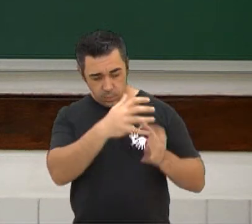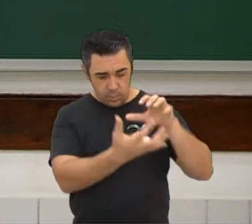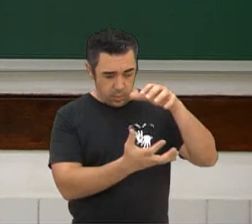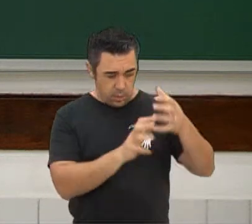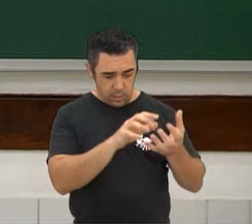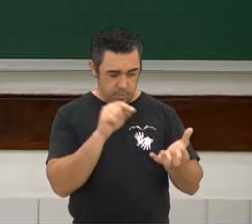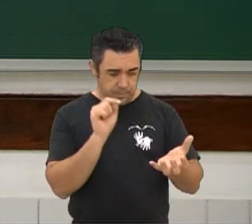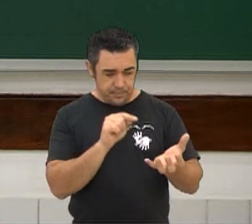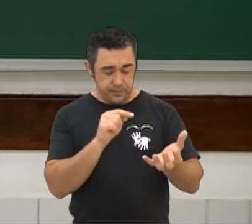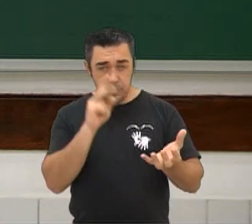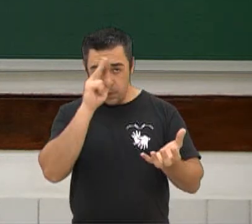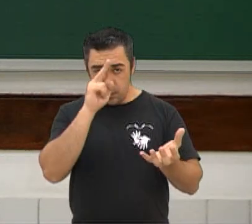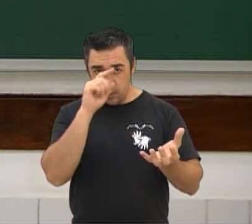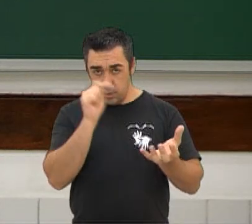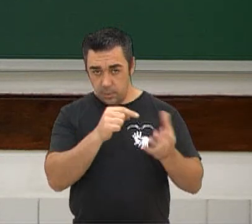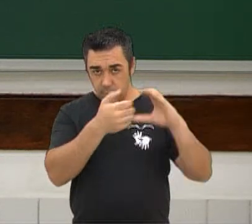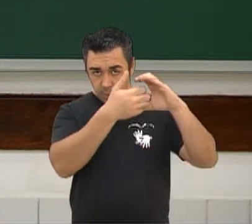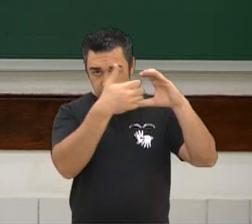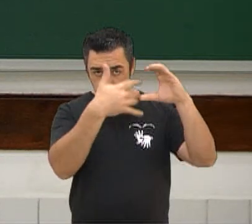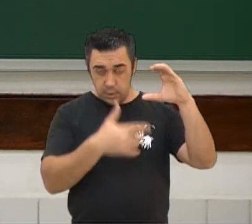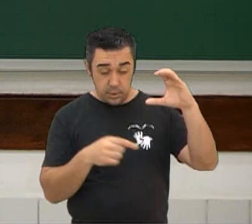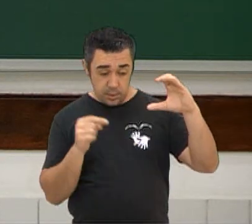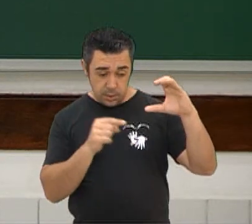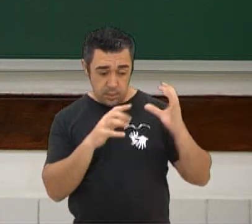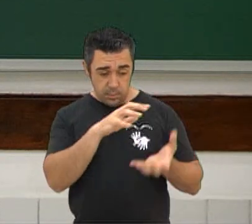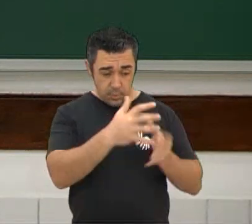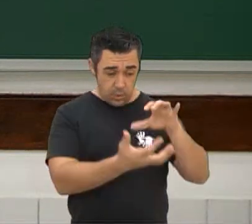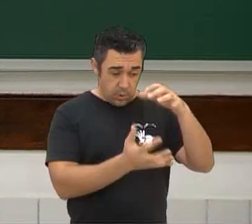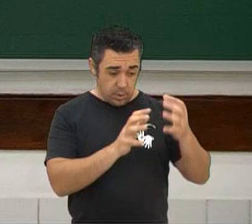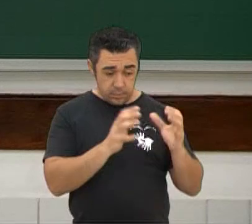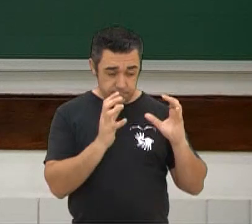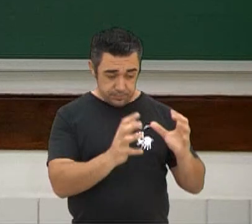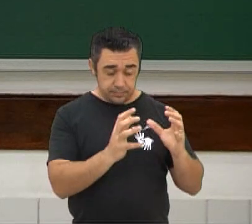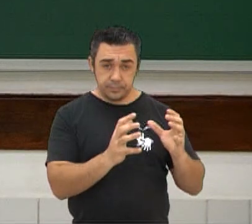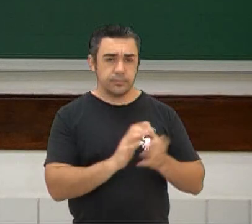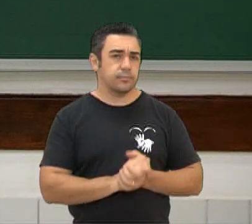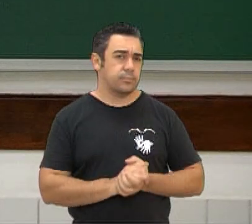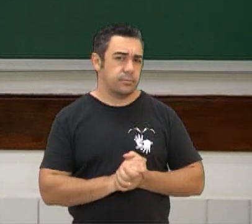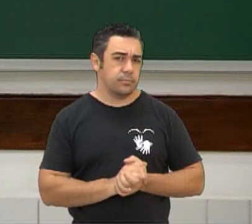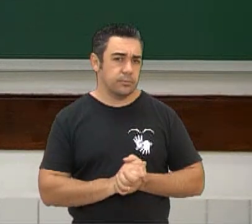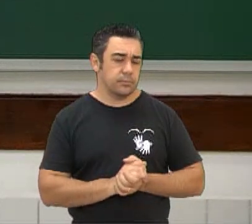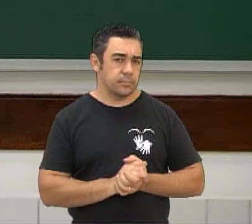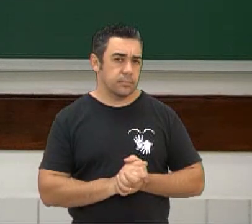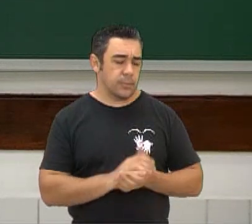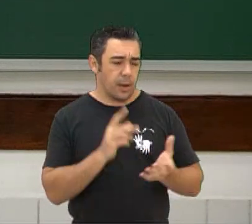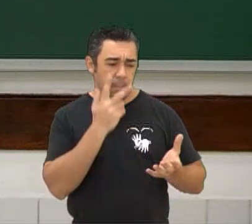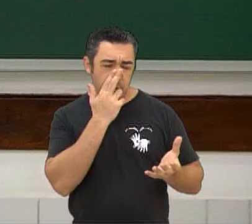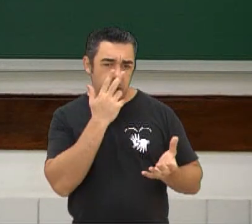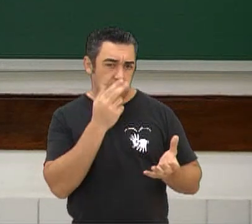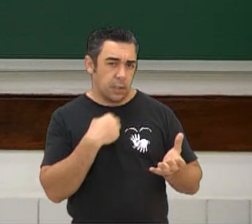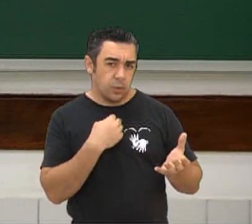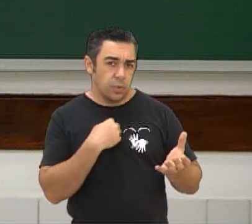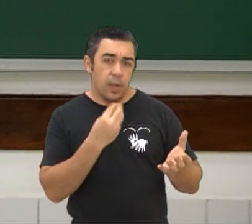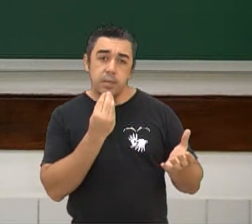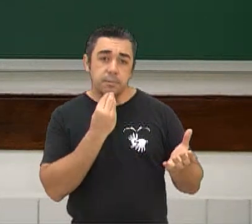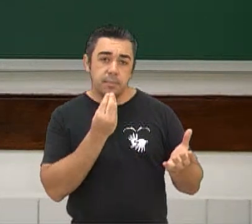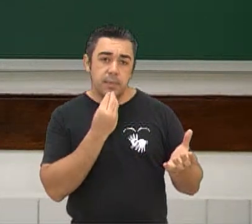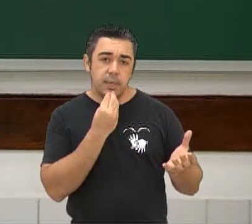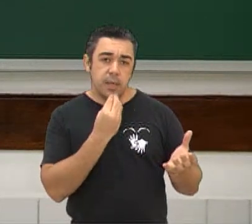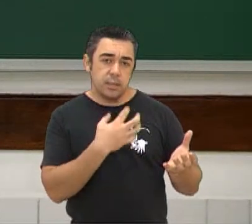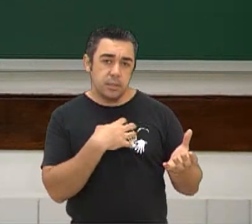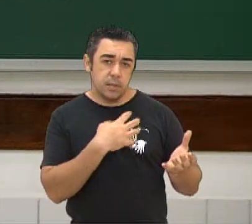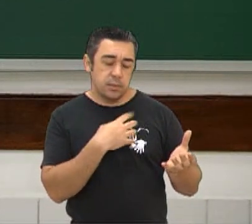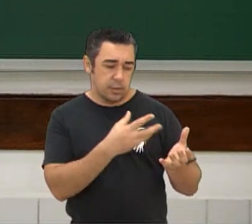me recordar das características dessa bola de basquete, eu não estou tendo uma experiência sensível agora,